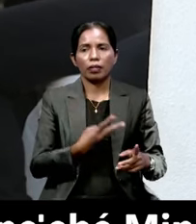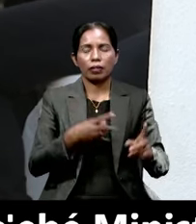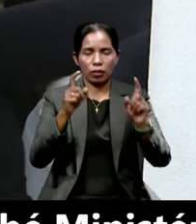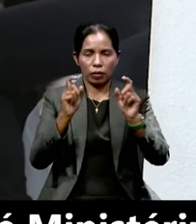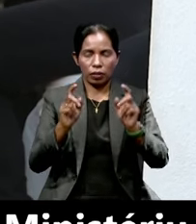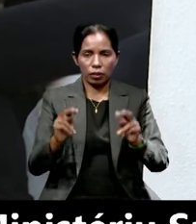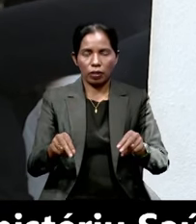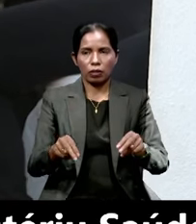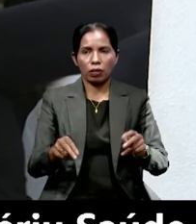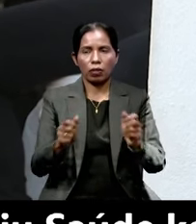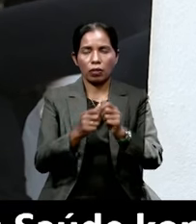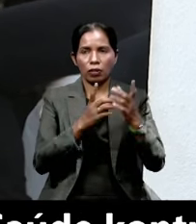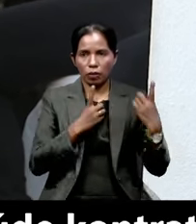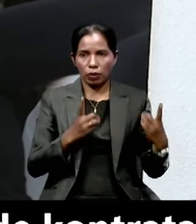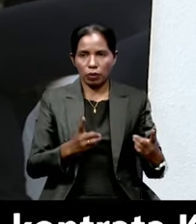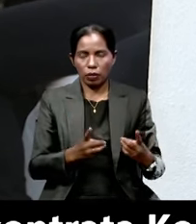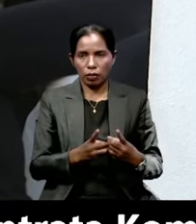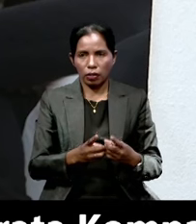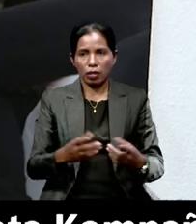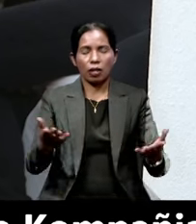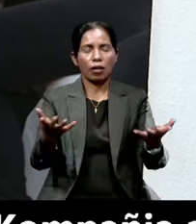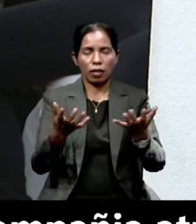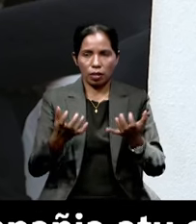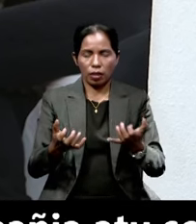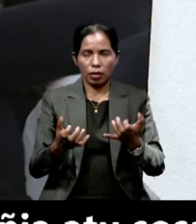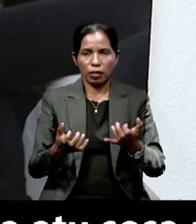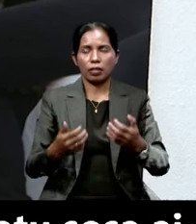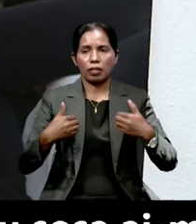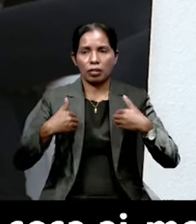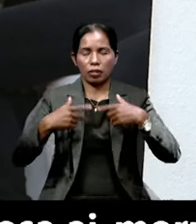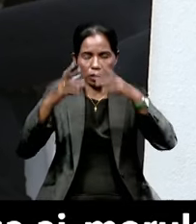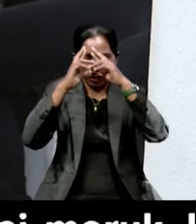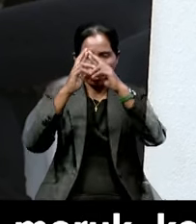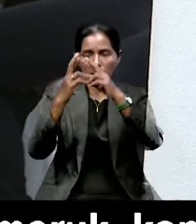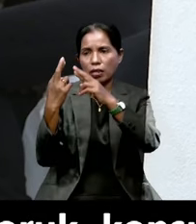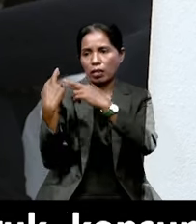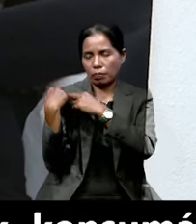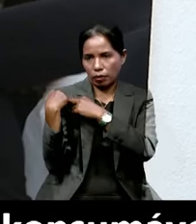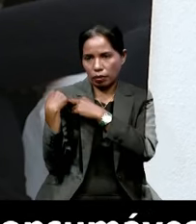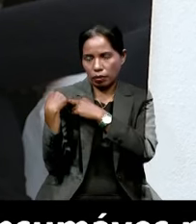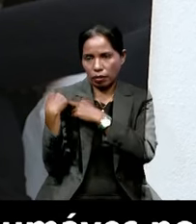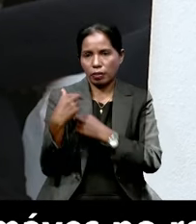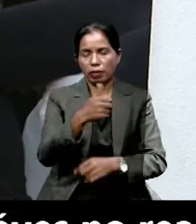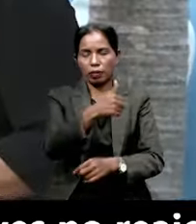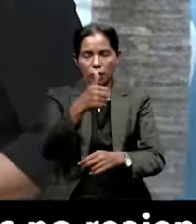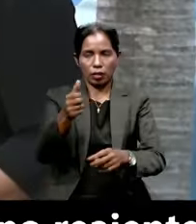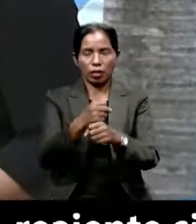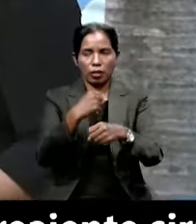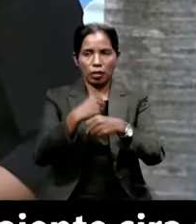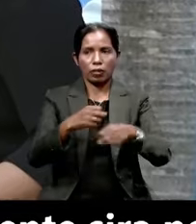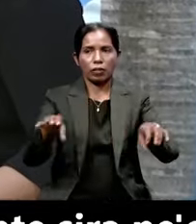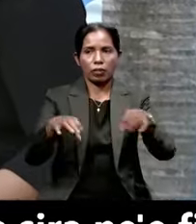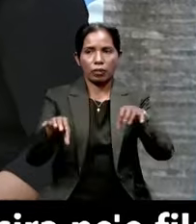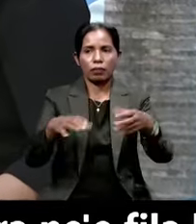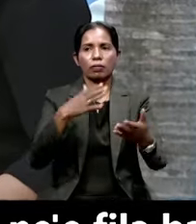nil, o domi, vontade e responsabilidade a tu idida a la unia que narro dia.